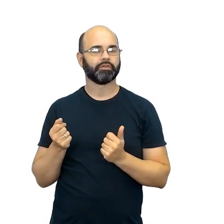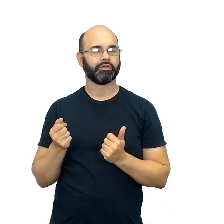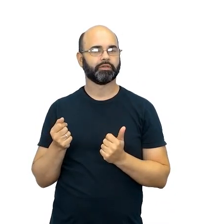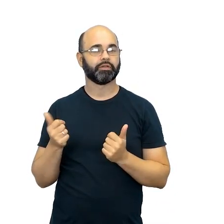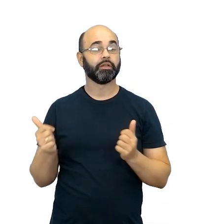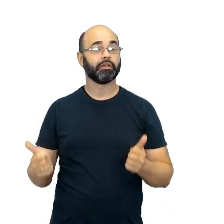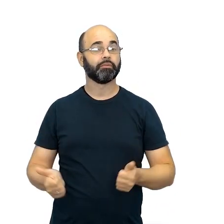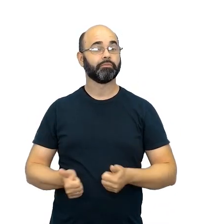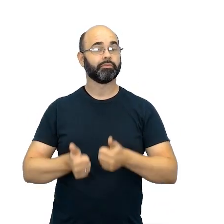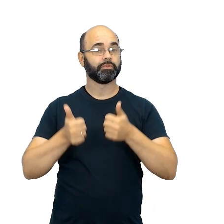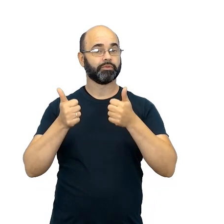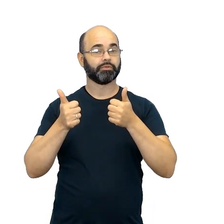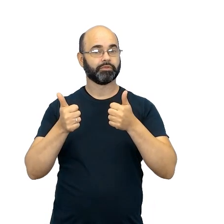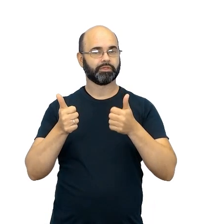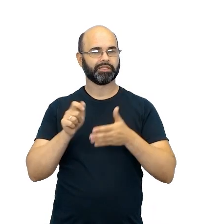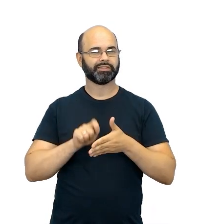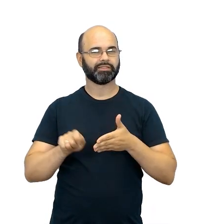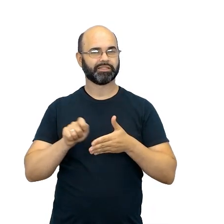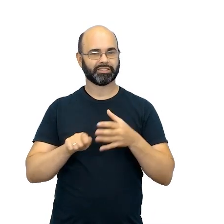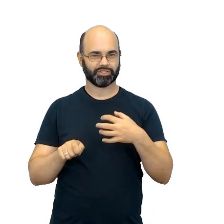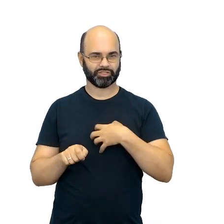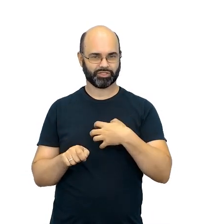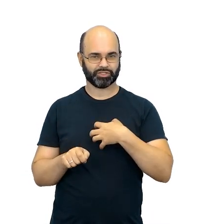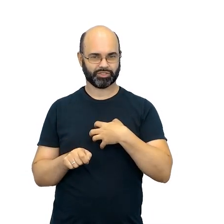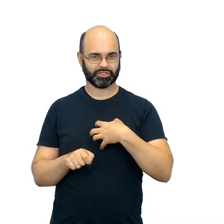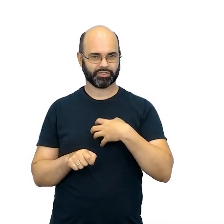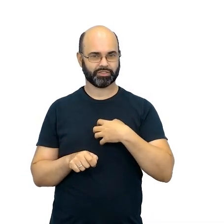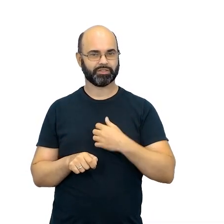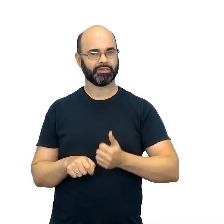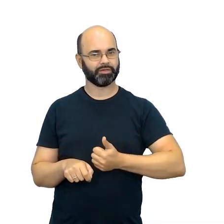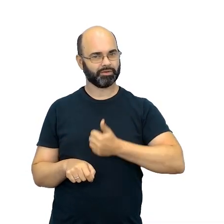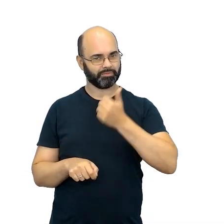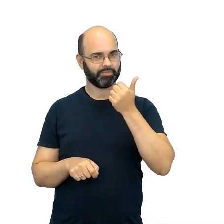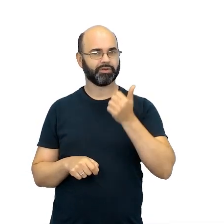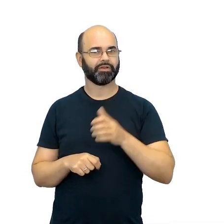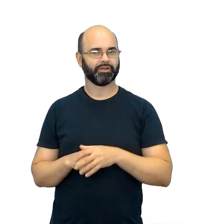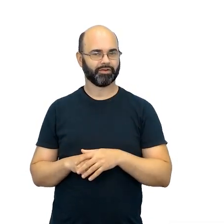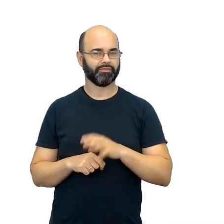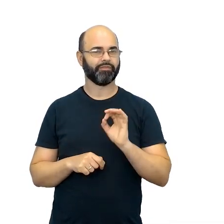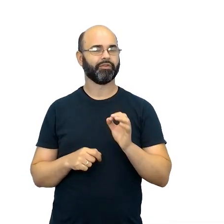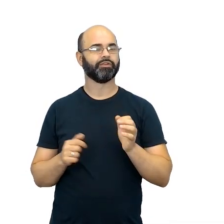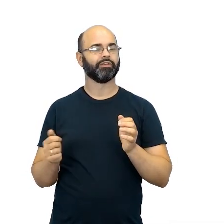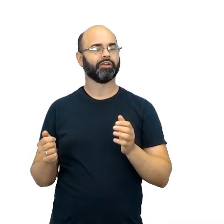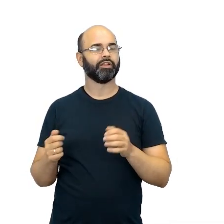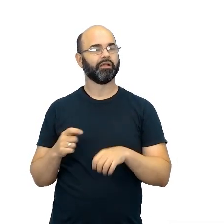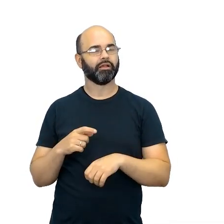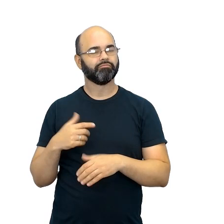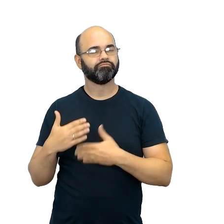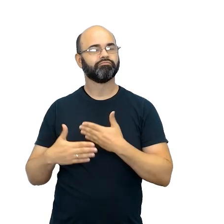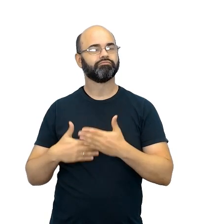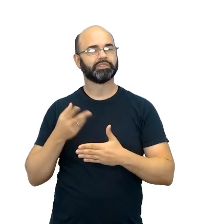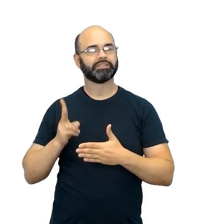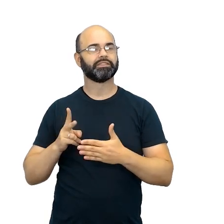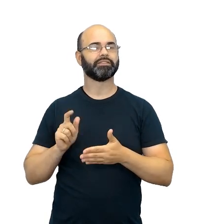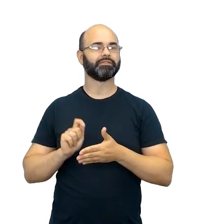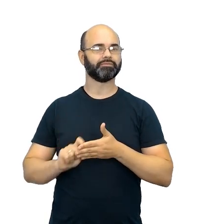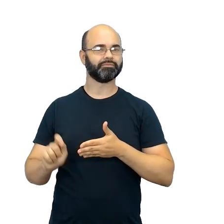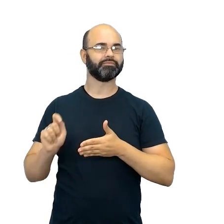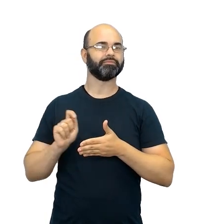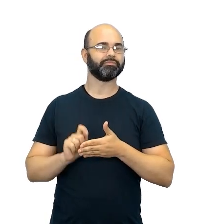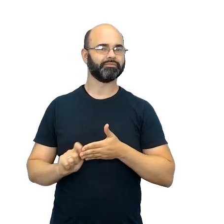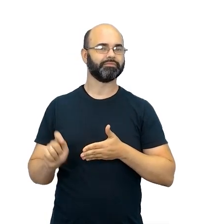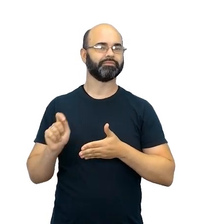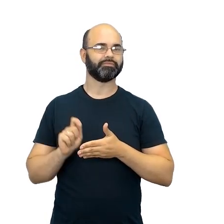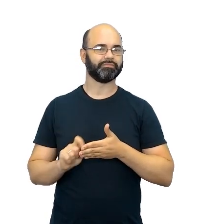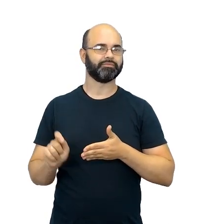melhorar a forma de descrever, né, o relato de experiência dele ali. É um trabalho contínuo, né? E toda vez que tiver experimento, você